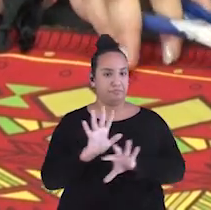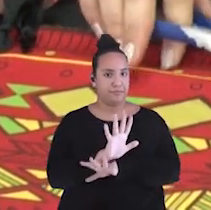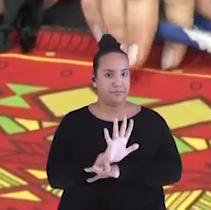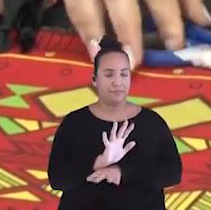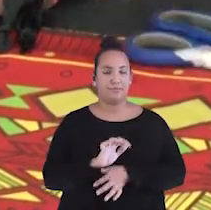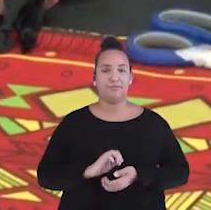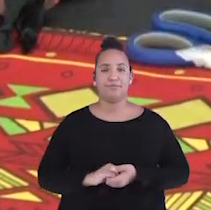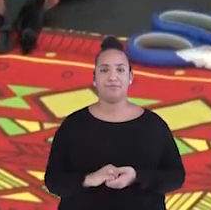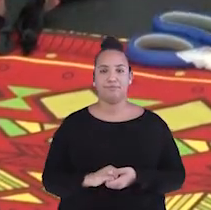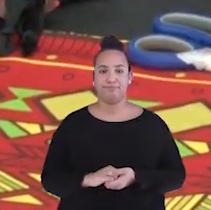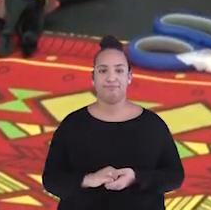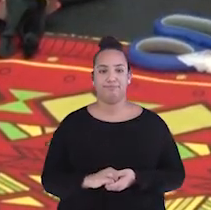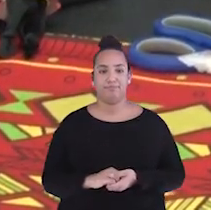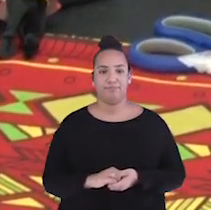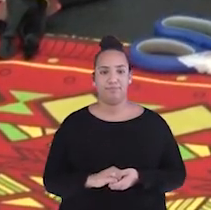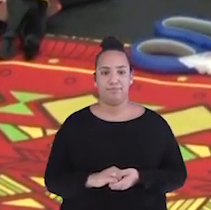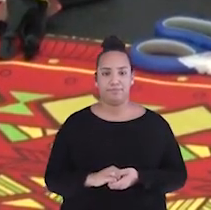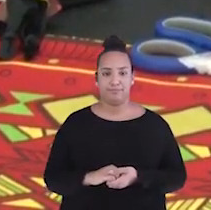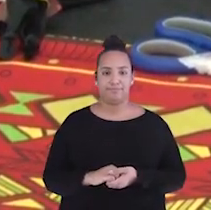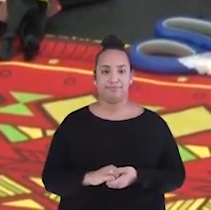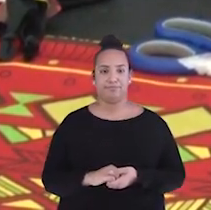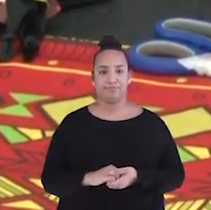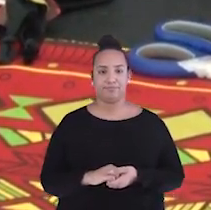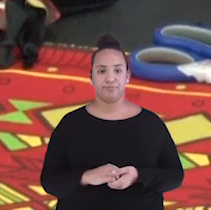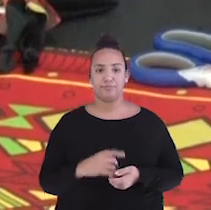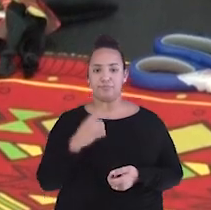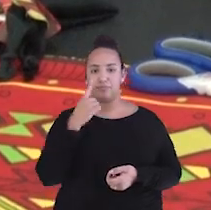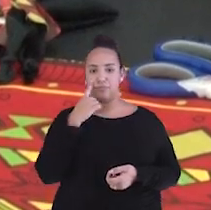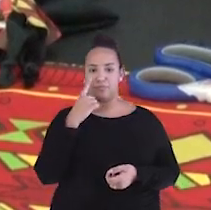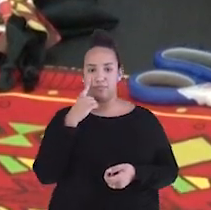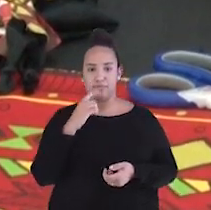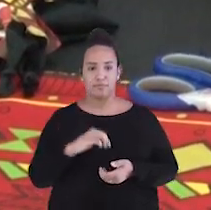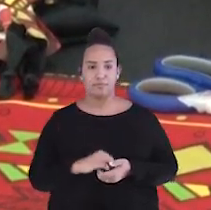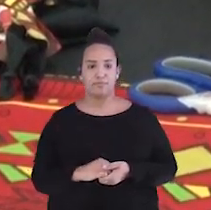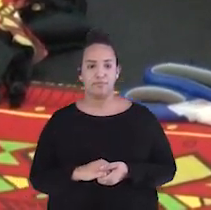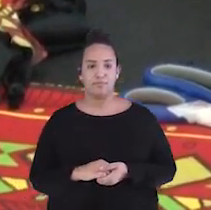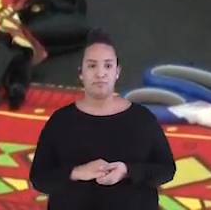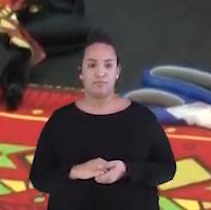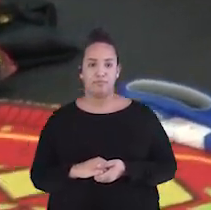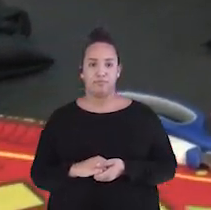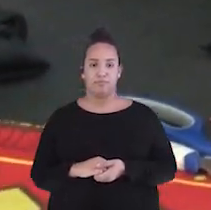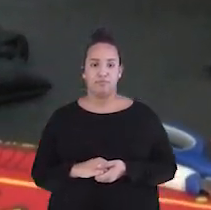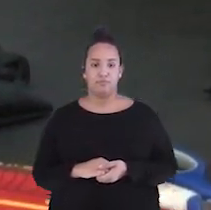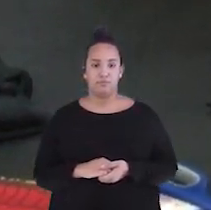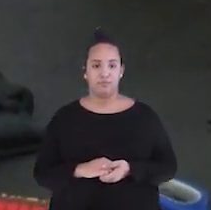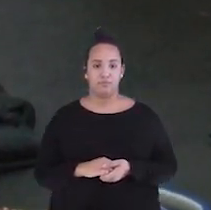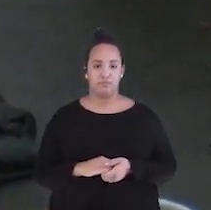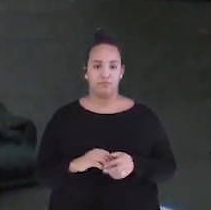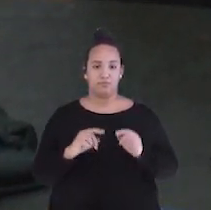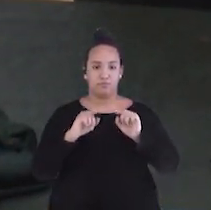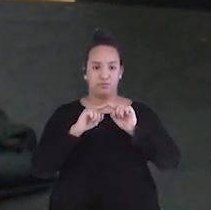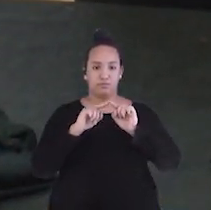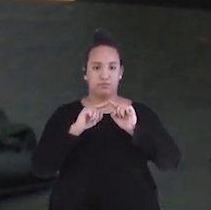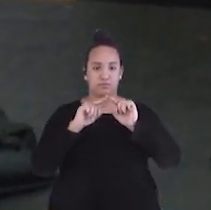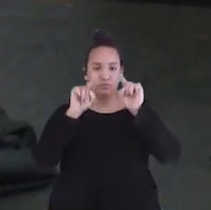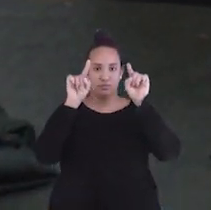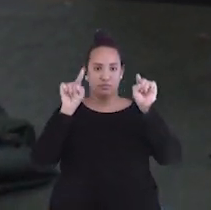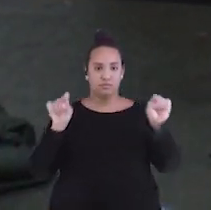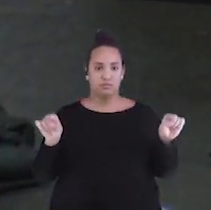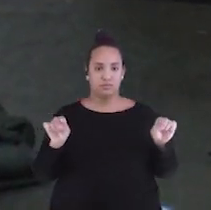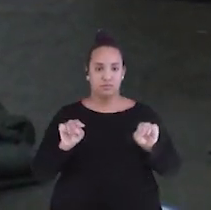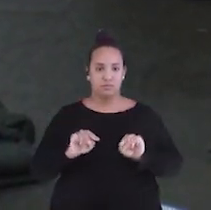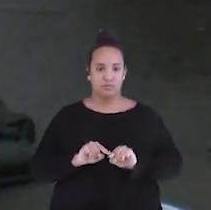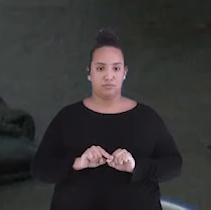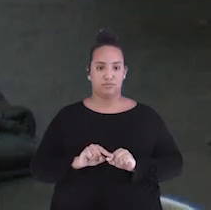Foi. Vamos abrir, ó. Percebam que ficou um losango aqui no meio,